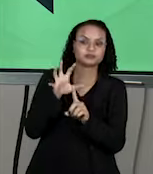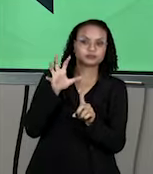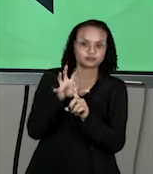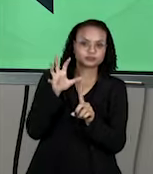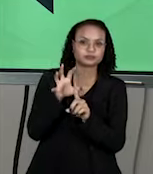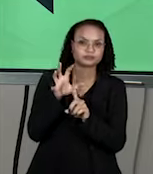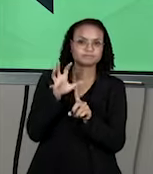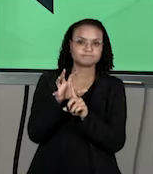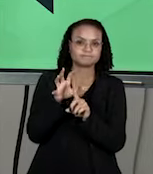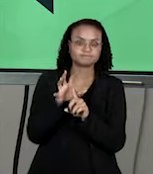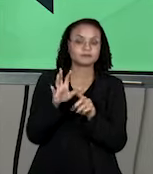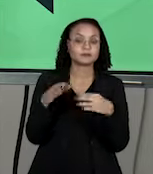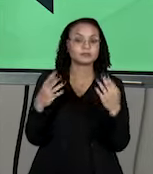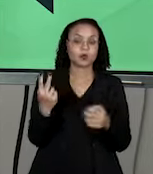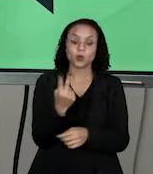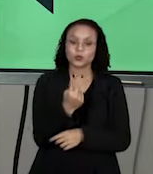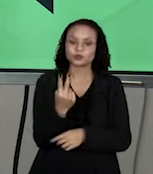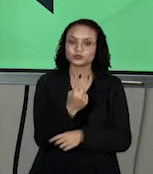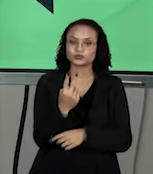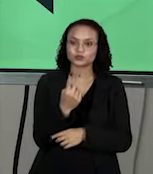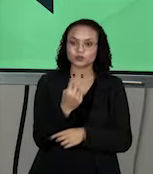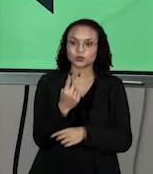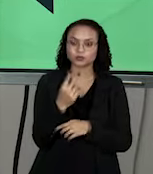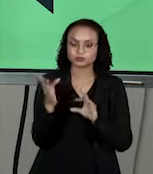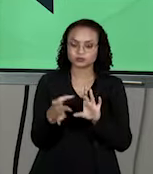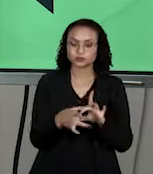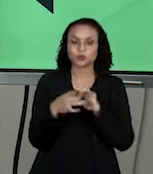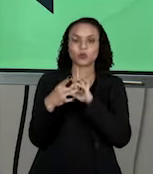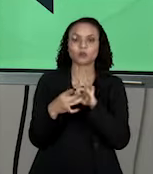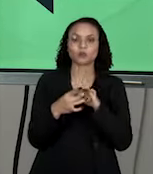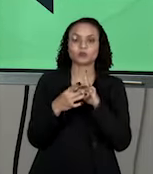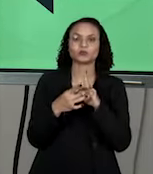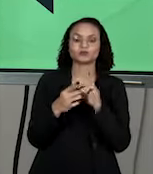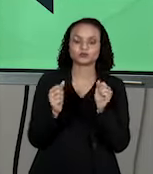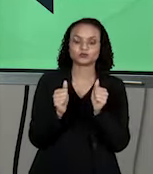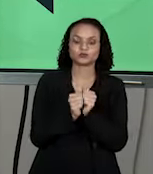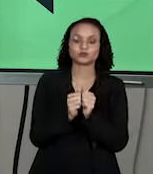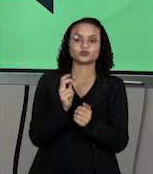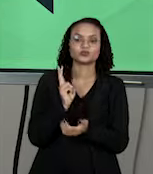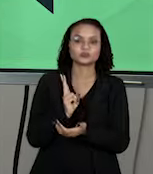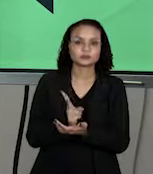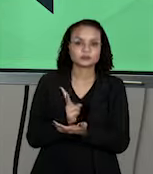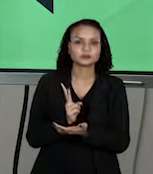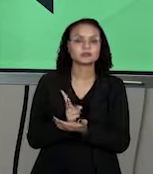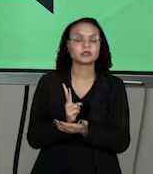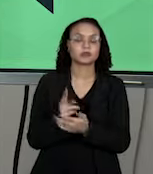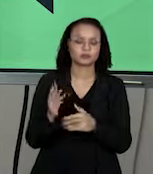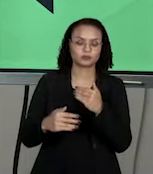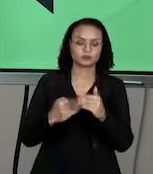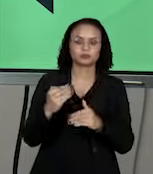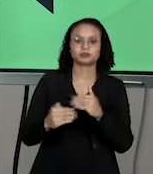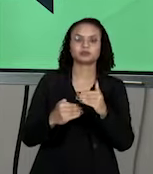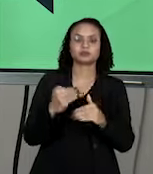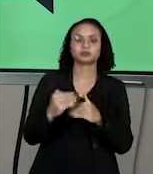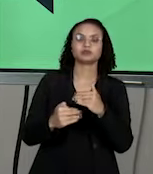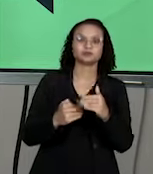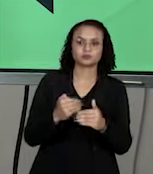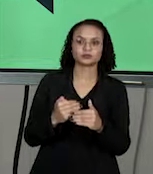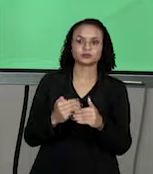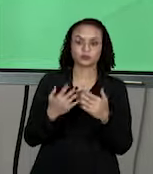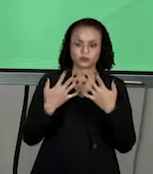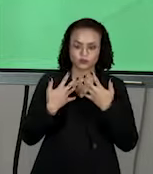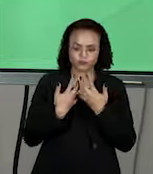atuam sempre em conjunto, estão ali juntinhos, trabalhando para que ocorra um bom funcionamento do